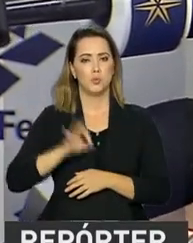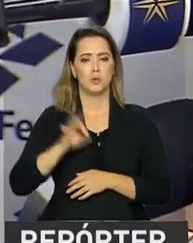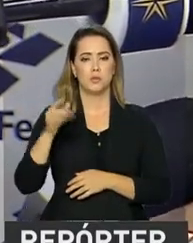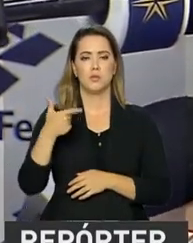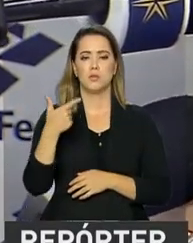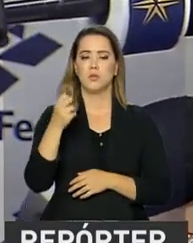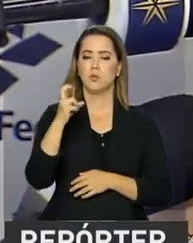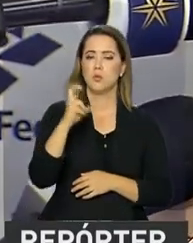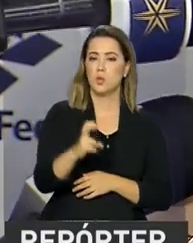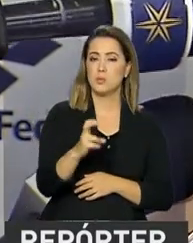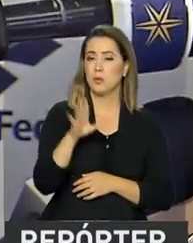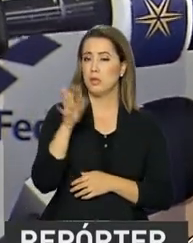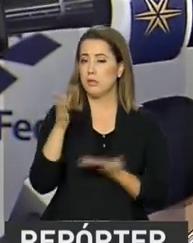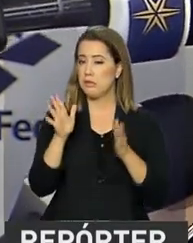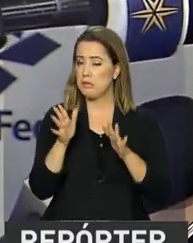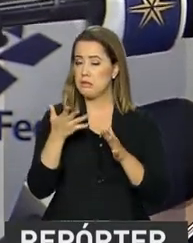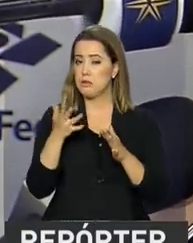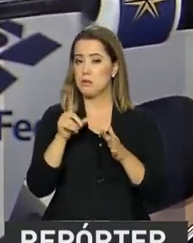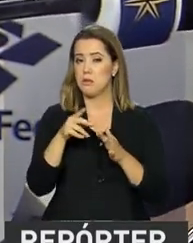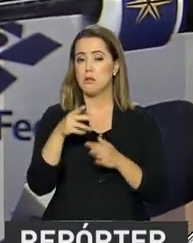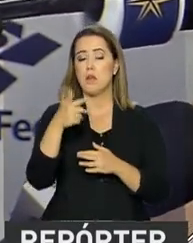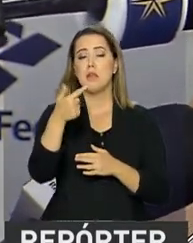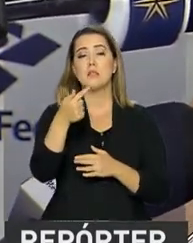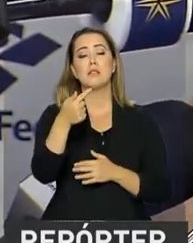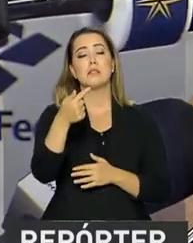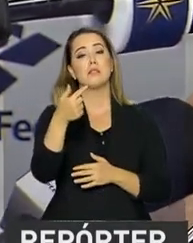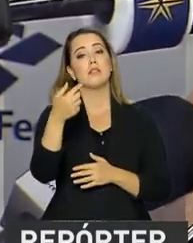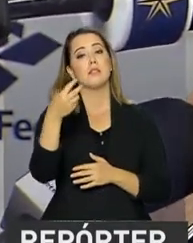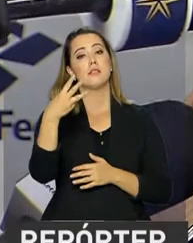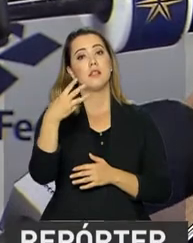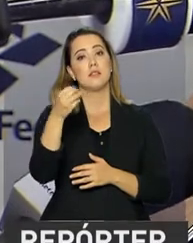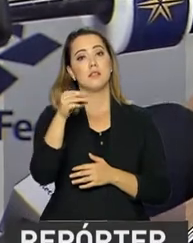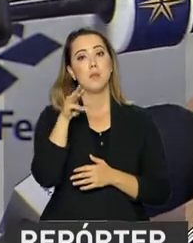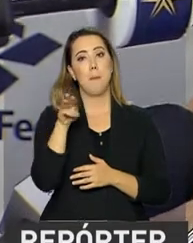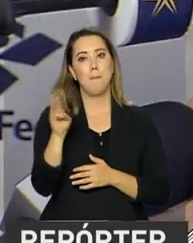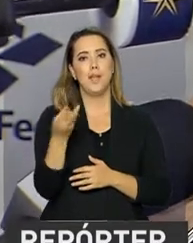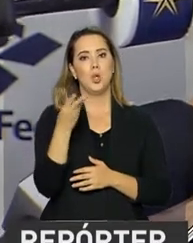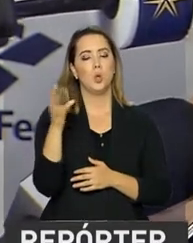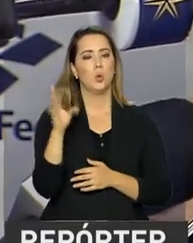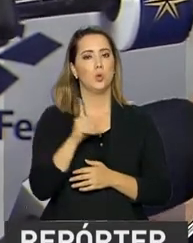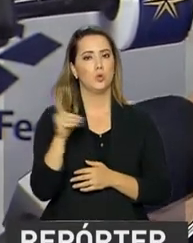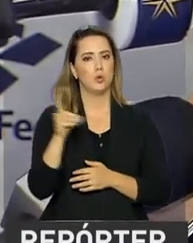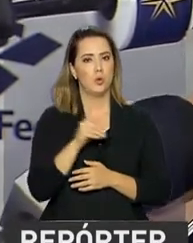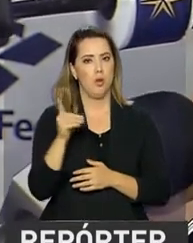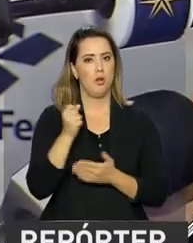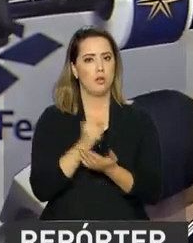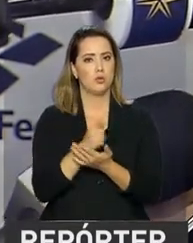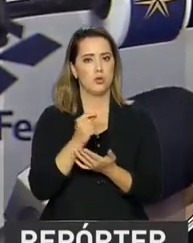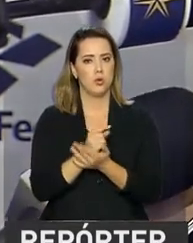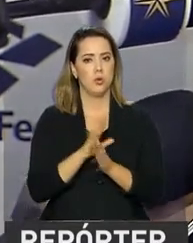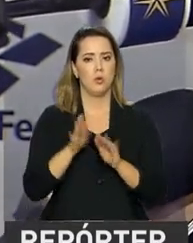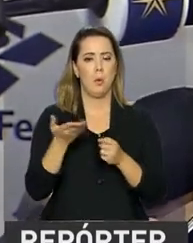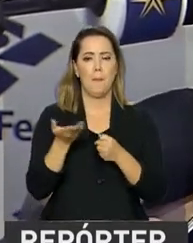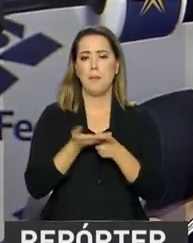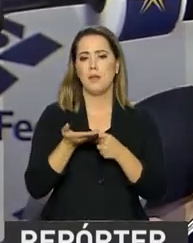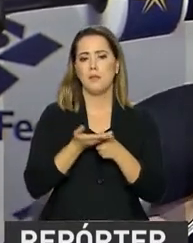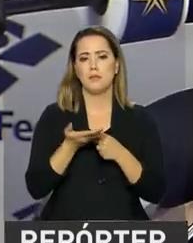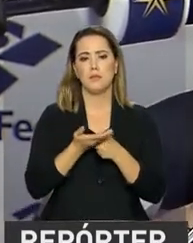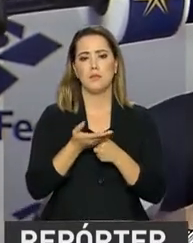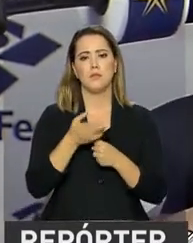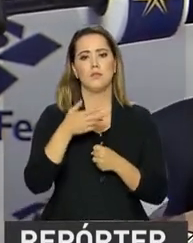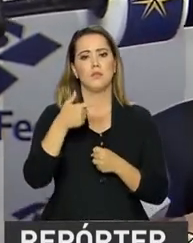2015 os brasileiros adquiriram 730 milhões de dólares em móveis nos estados unidos o valor médio de aquisição de